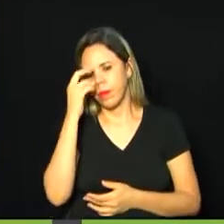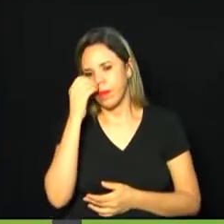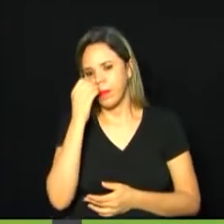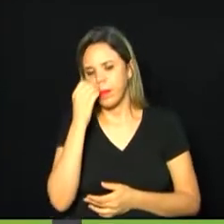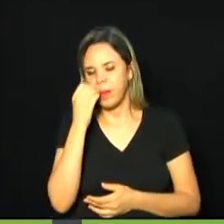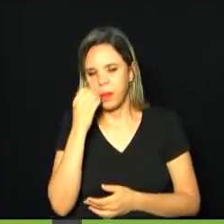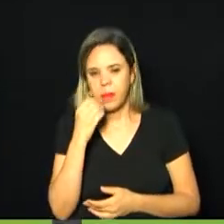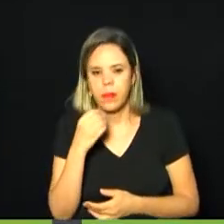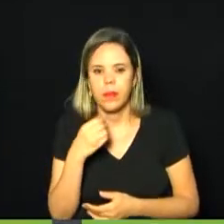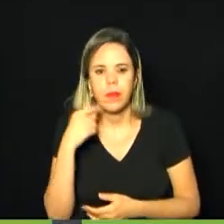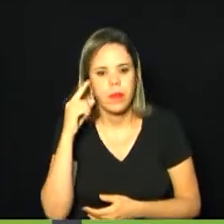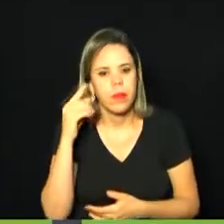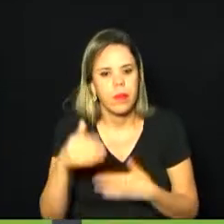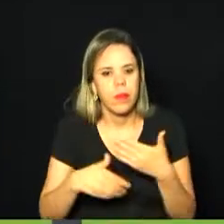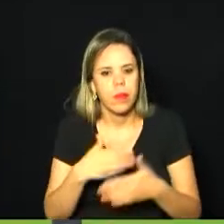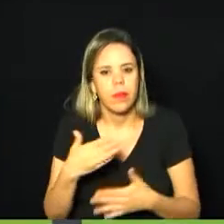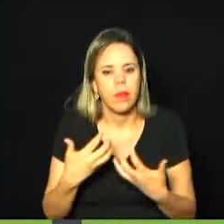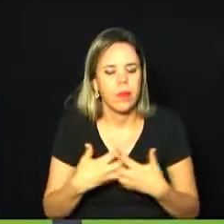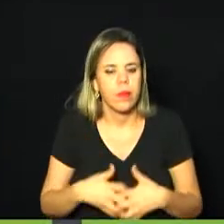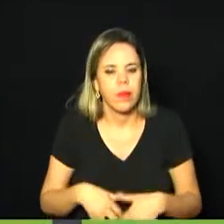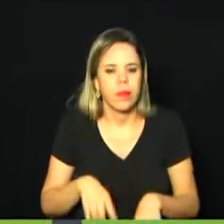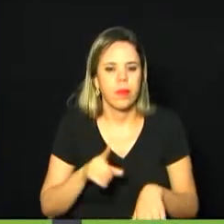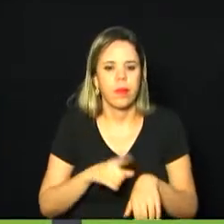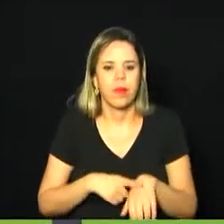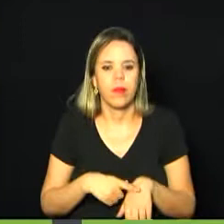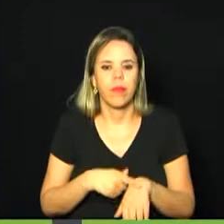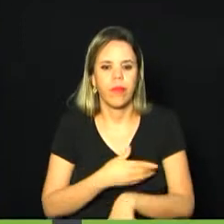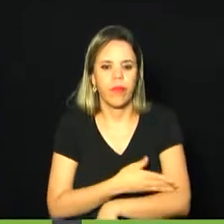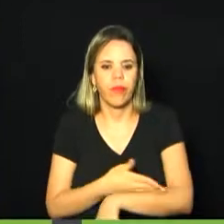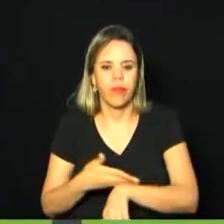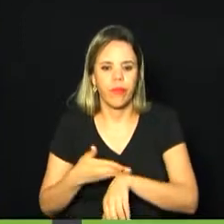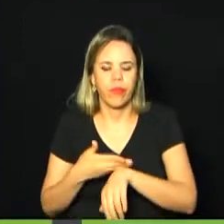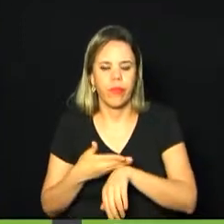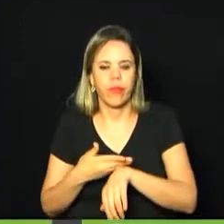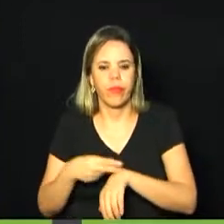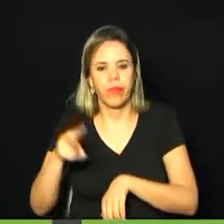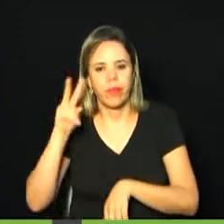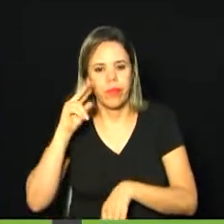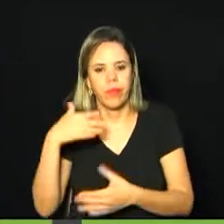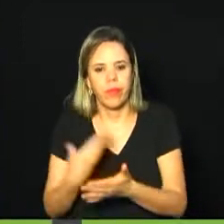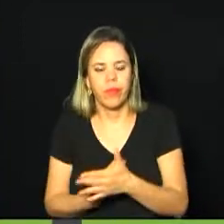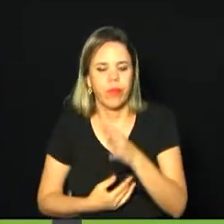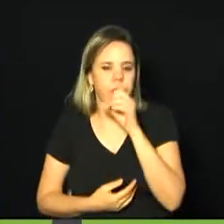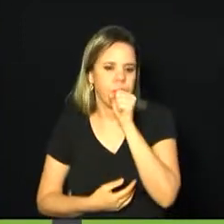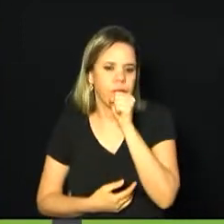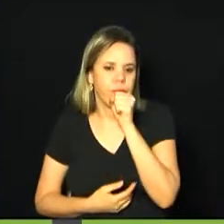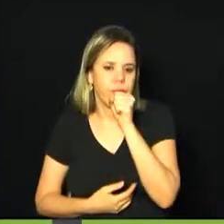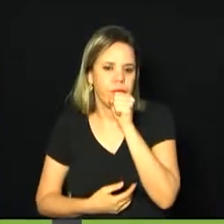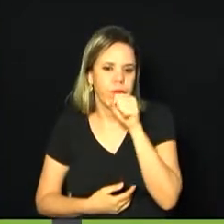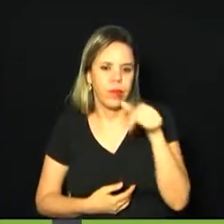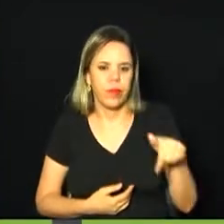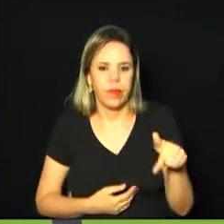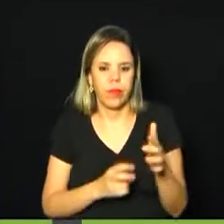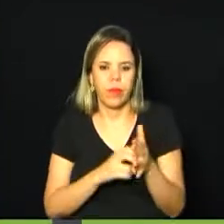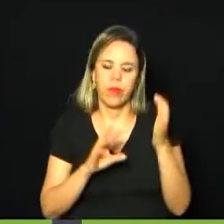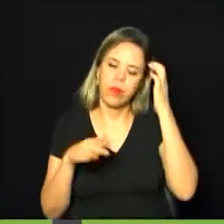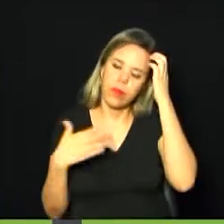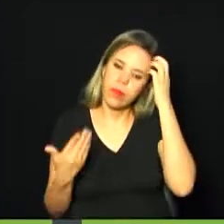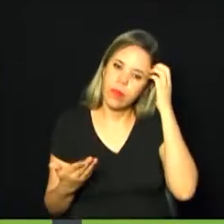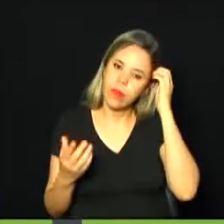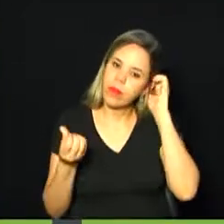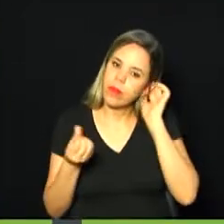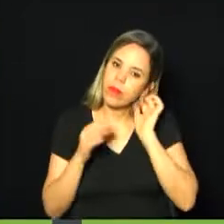nos Demais dias funciona como de costume de segunda a sábado das 7 horas da manhã